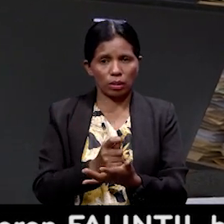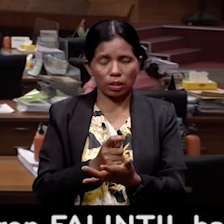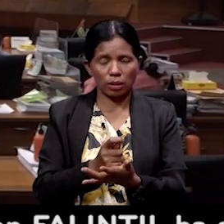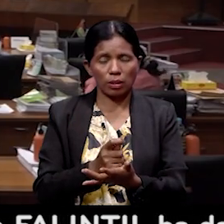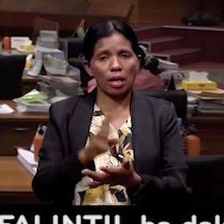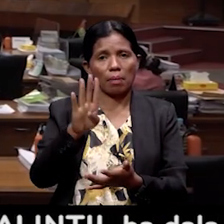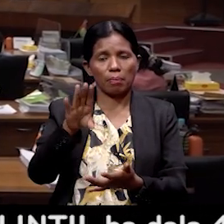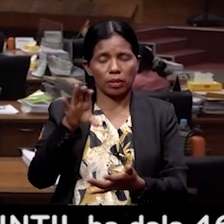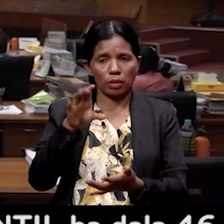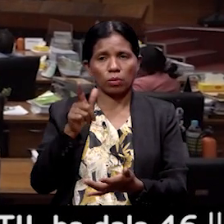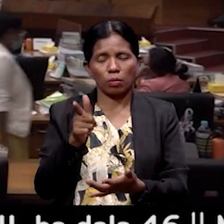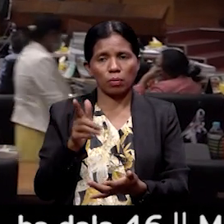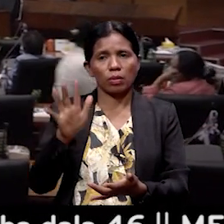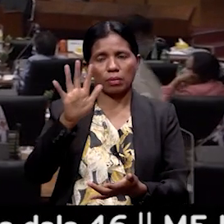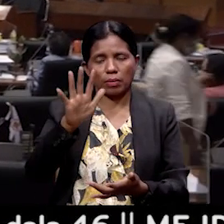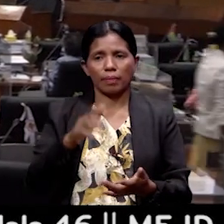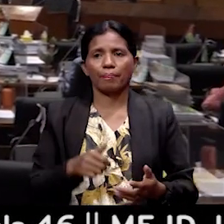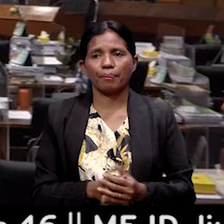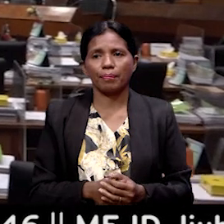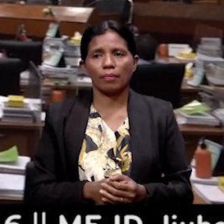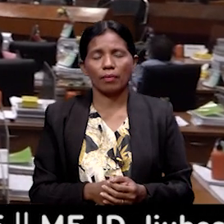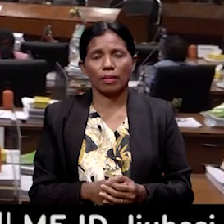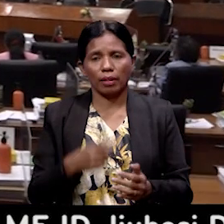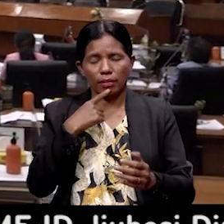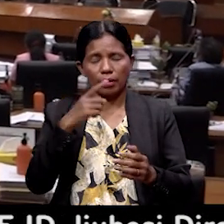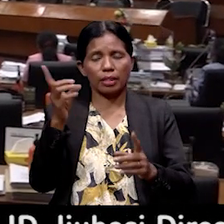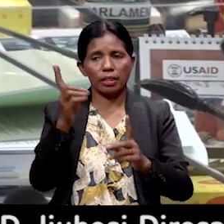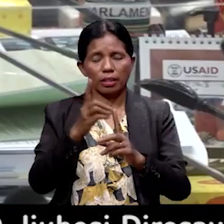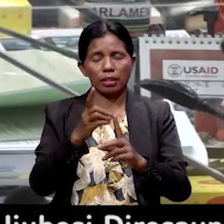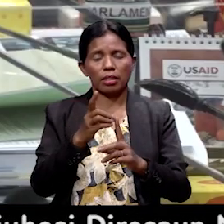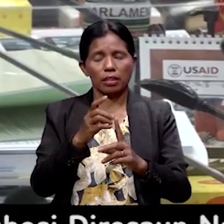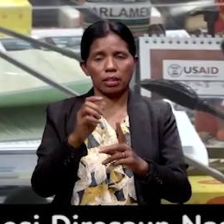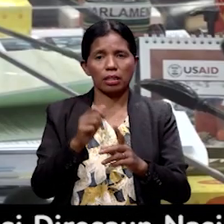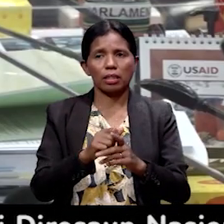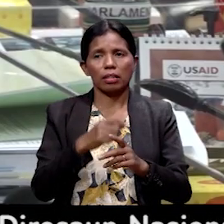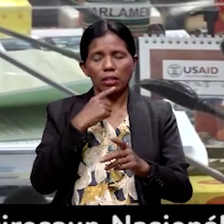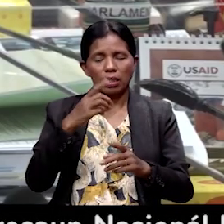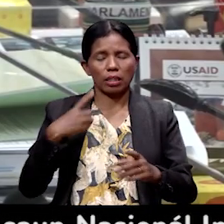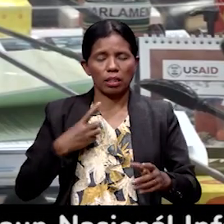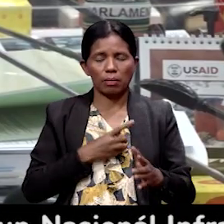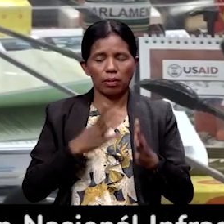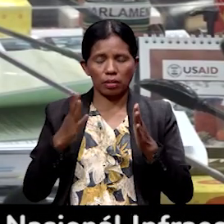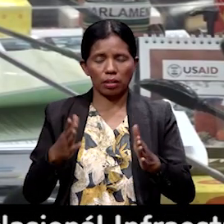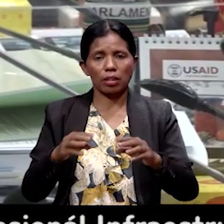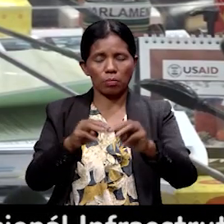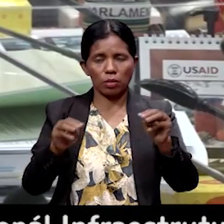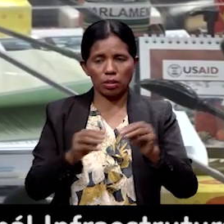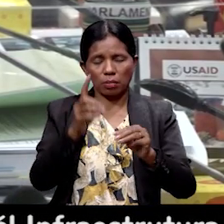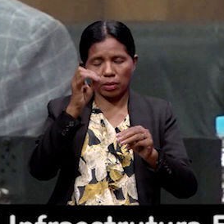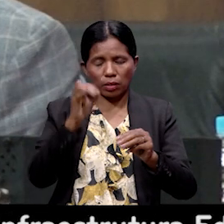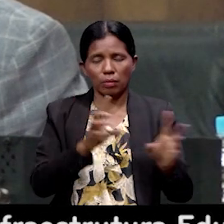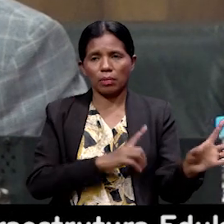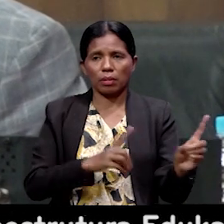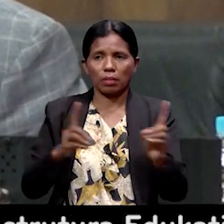170.429 agora. Antes ne iha loran sanusin hitu fulang ne deputado Sira Mos la aceita seksaun transitu munisipu dili hodi